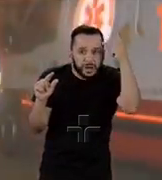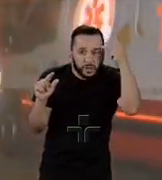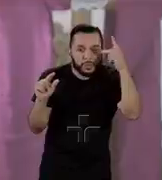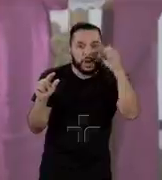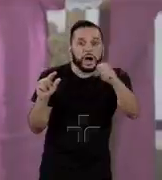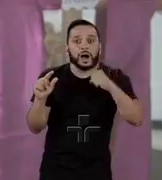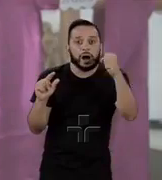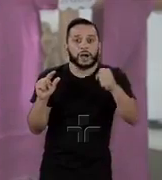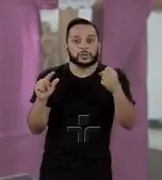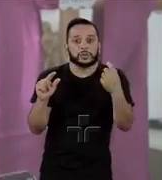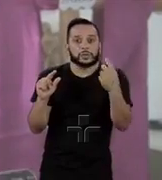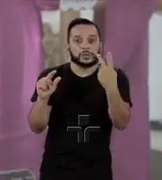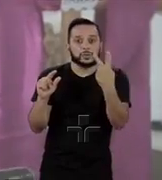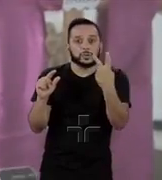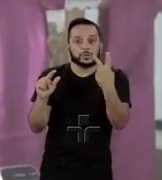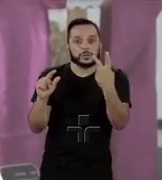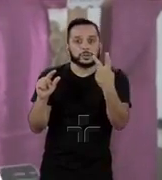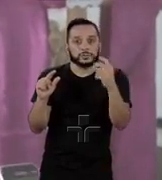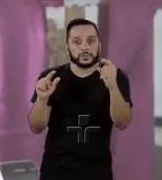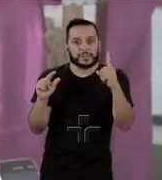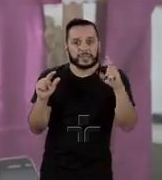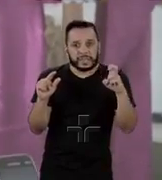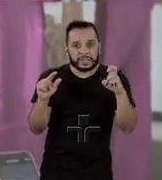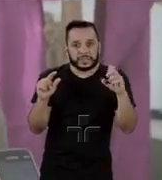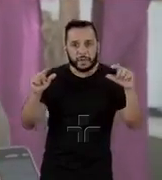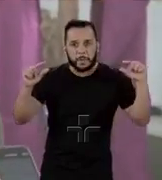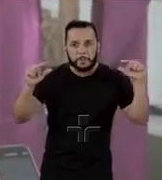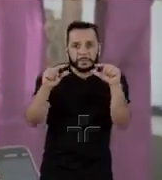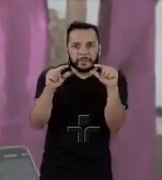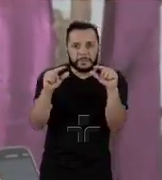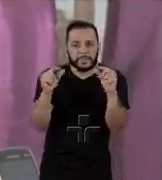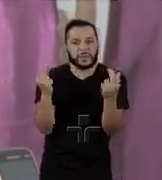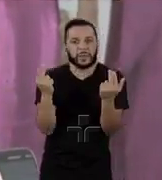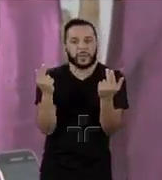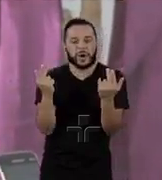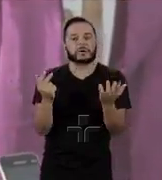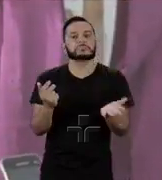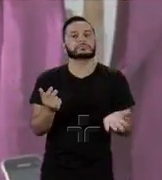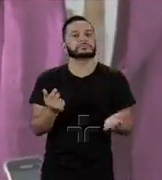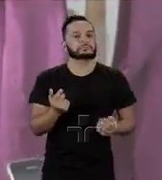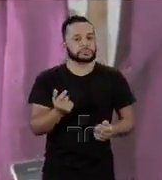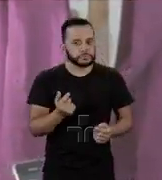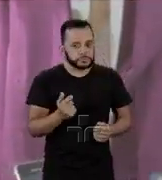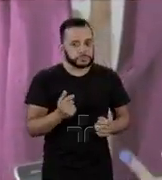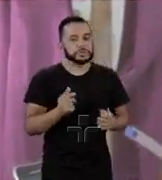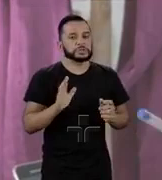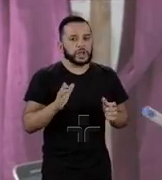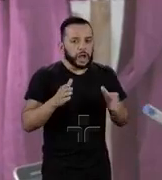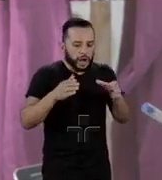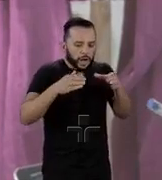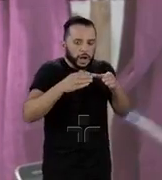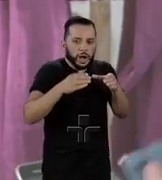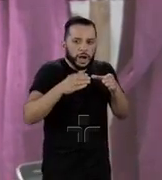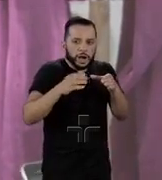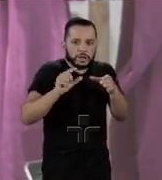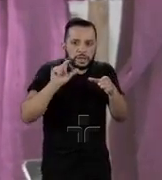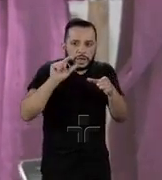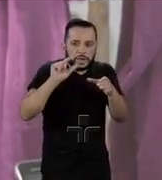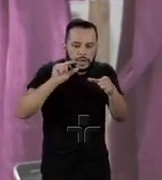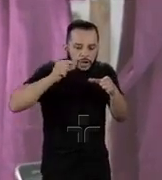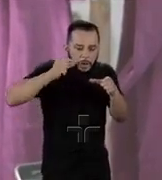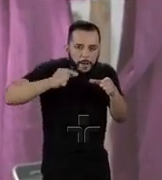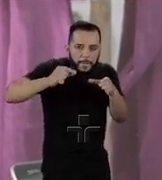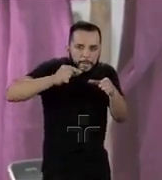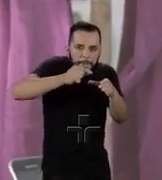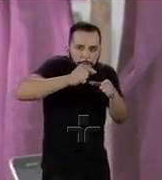2015. Essa munição ela foi roubada na sede dos Correios, pela